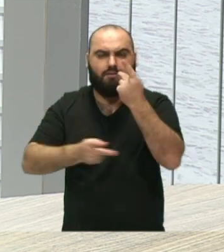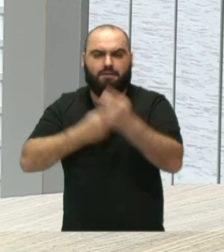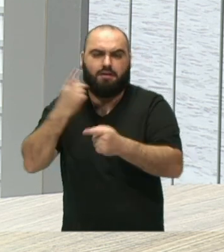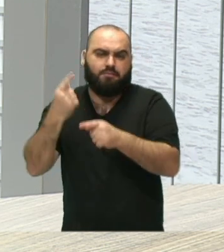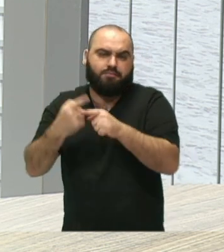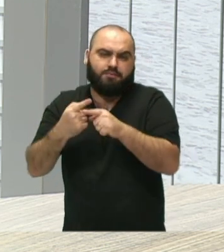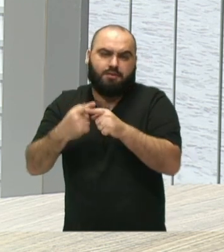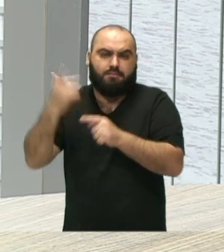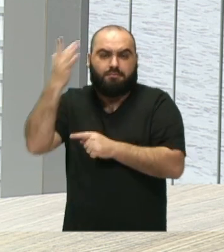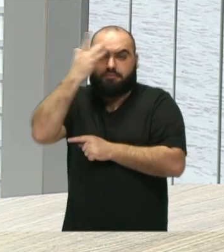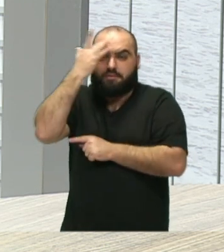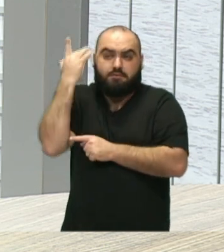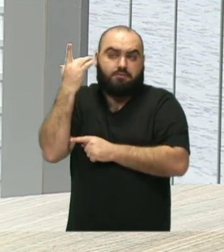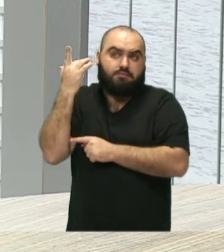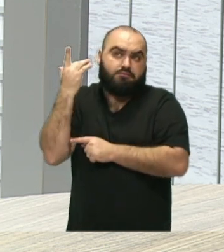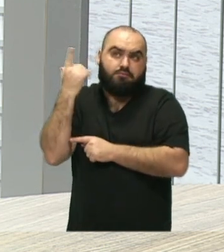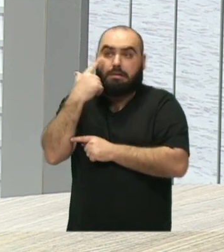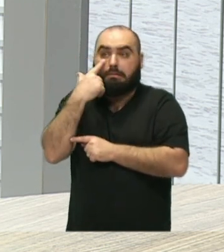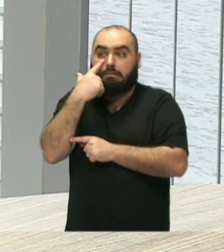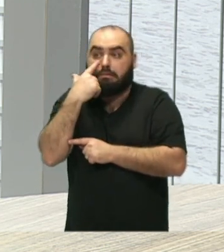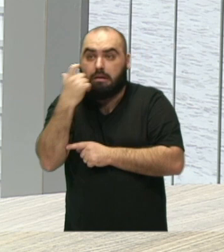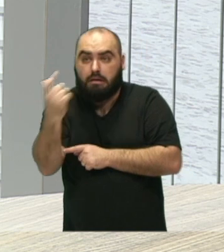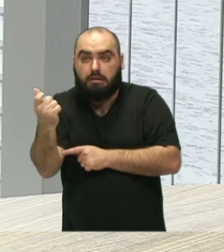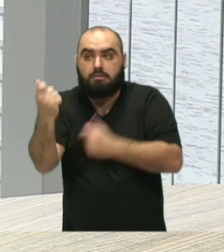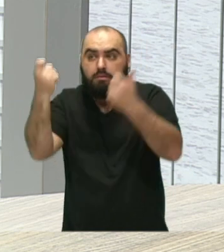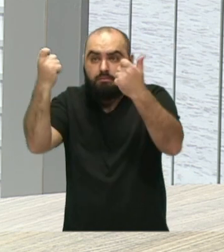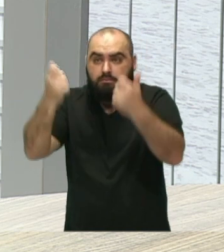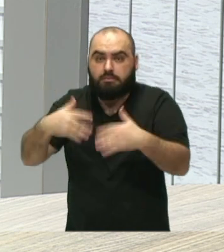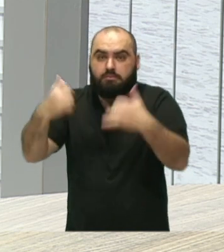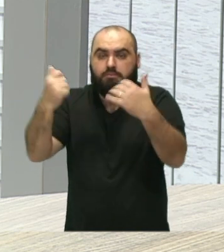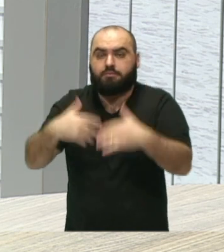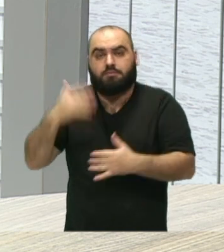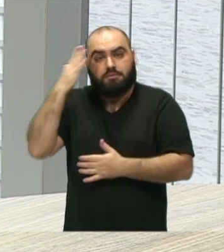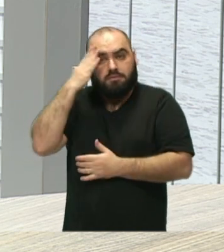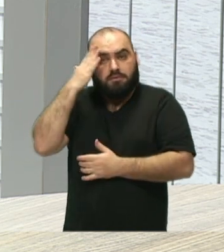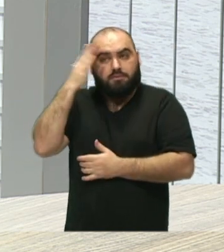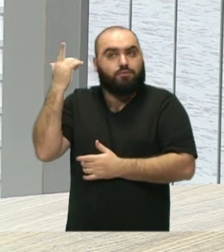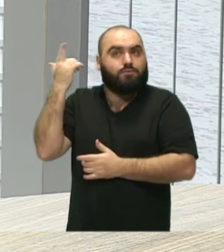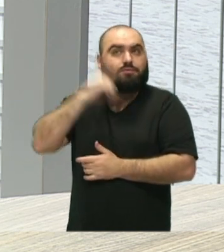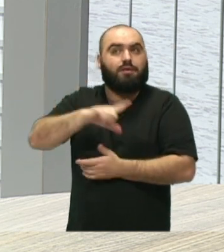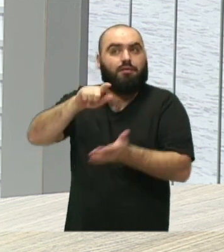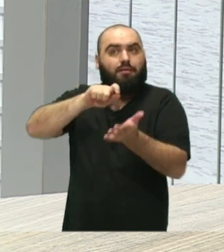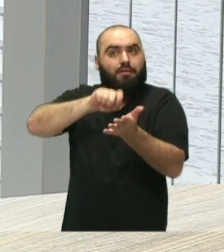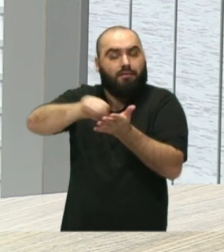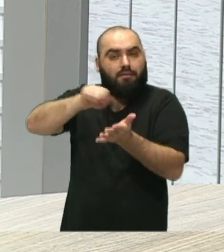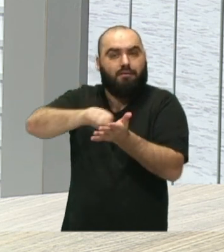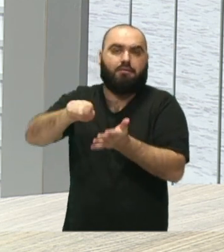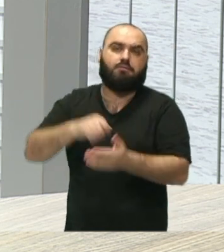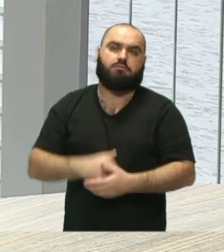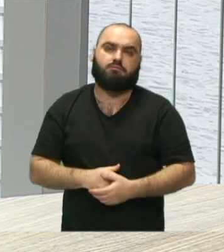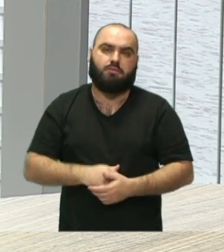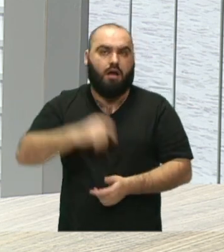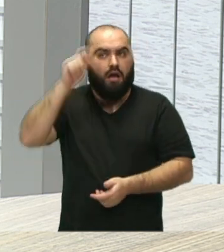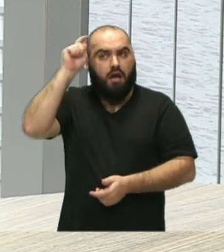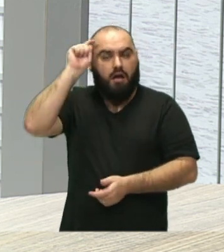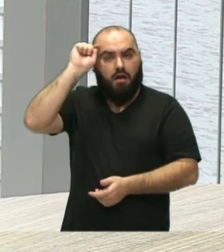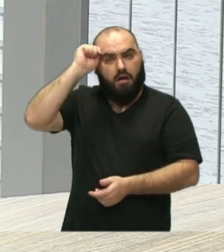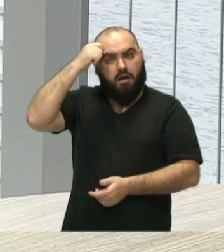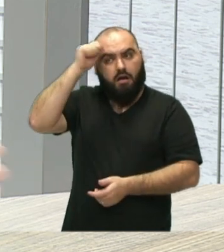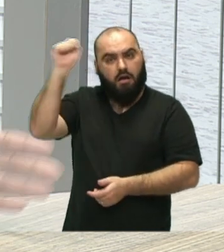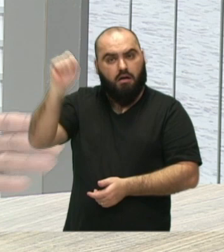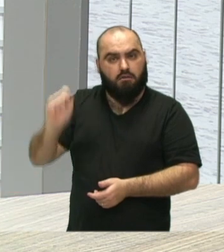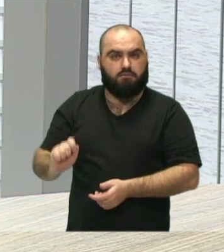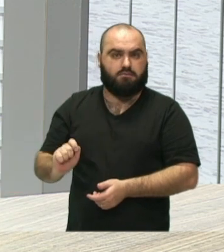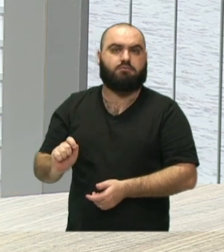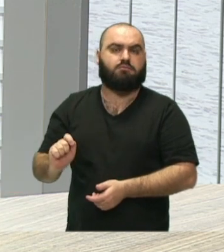ou a quem interessa contar a história, né? Quem tem a possibilidade da escrita. A história de África e principalmente da diáspora,